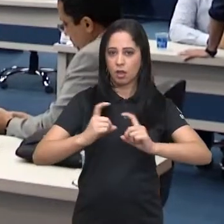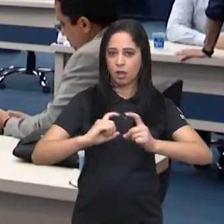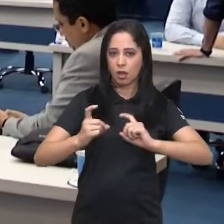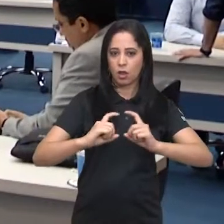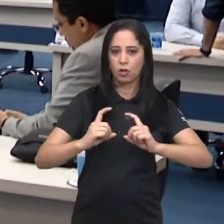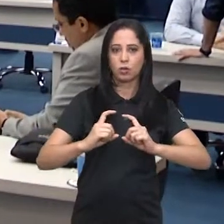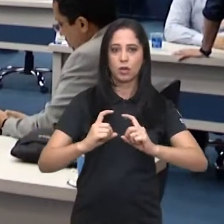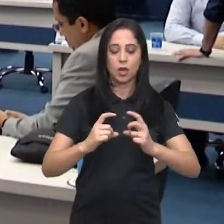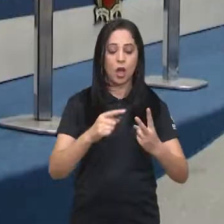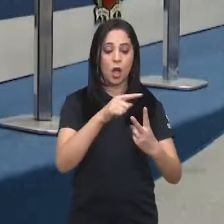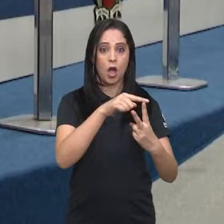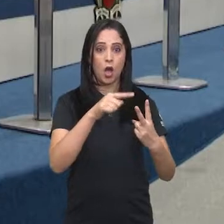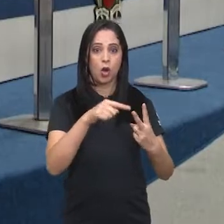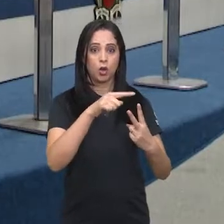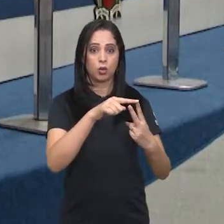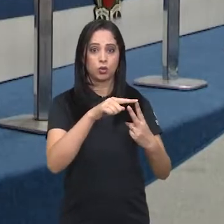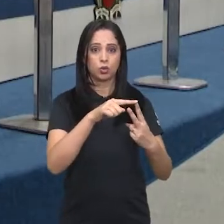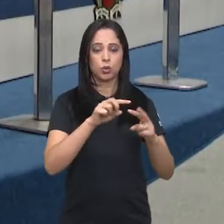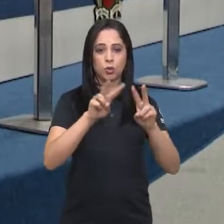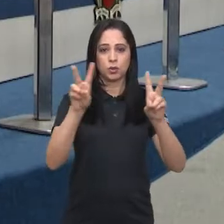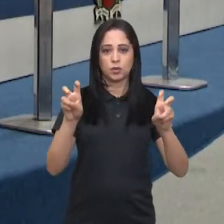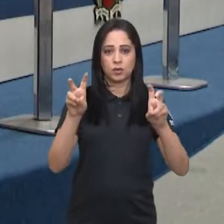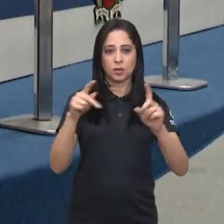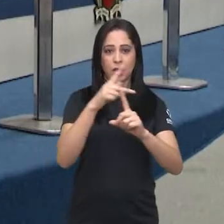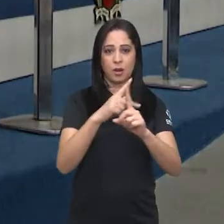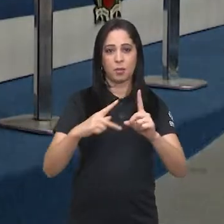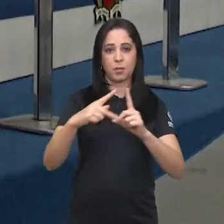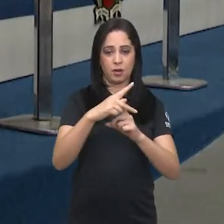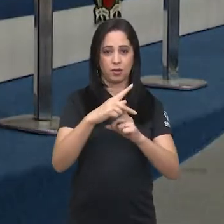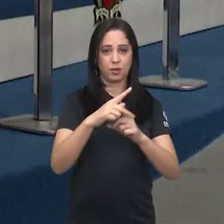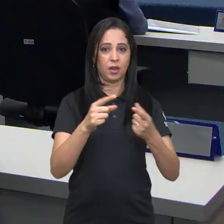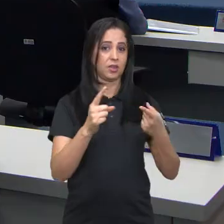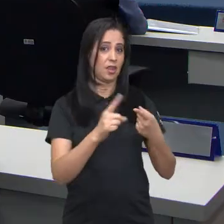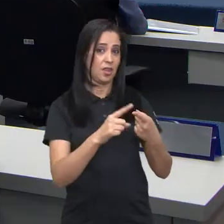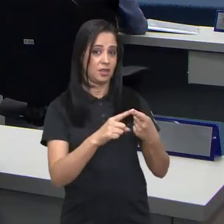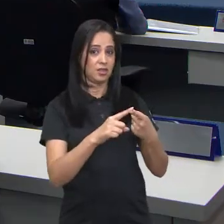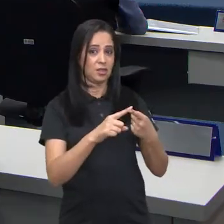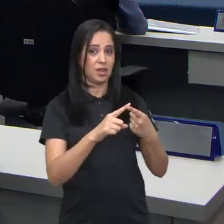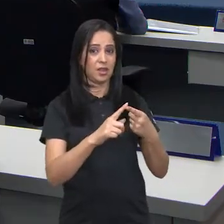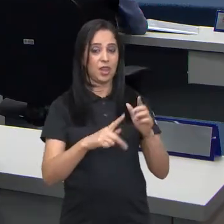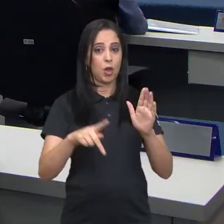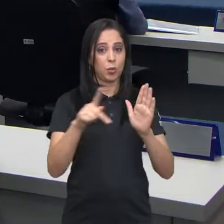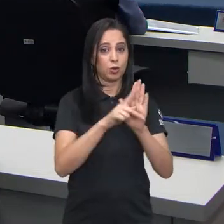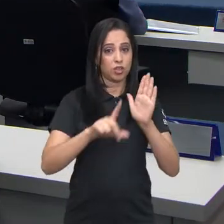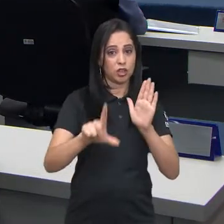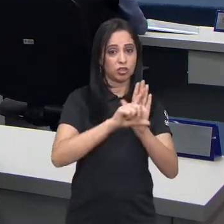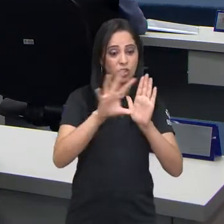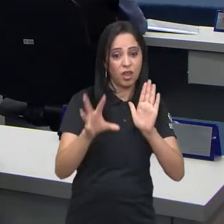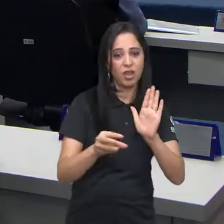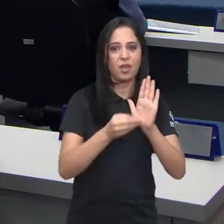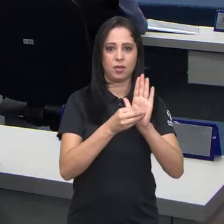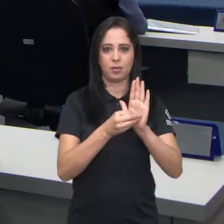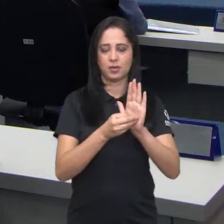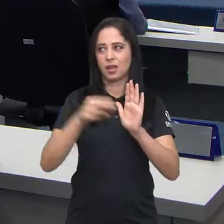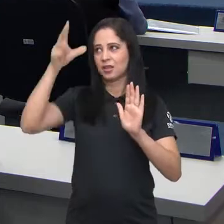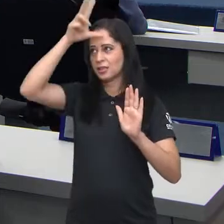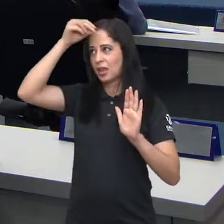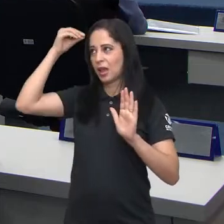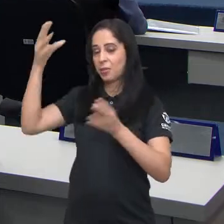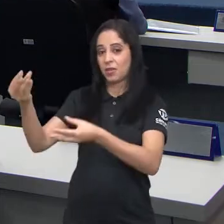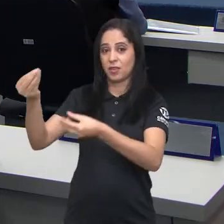26ª sessão do ano dois são referentes a Previdência Municipal um deles é o projeto de lei complementar